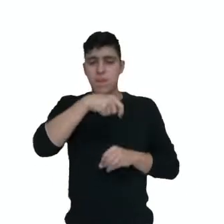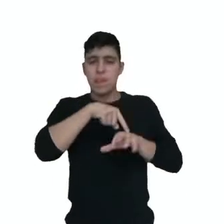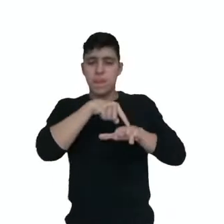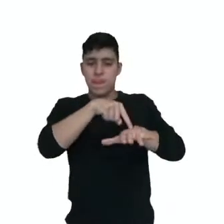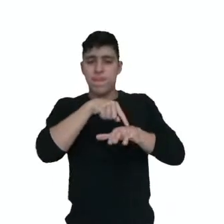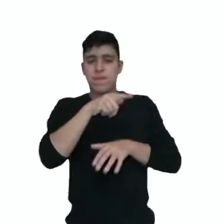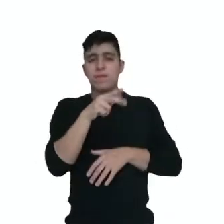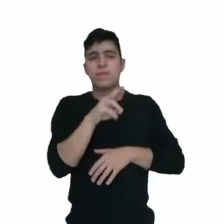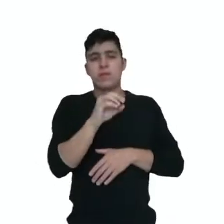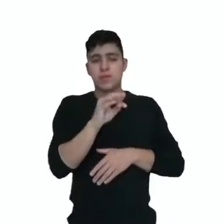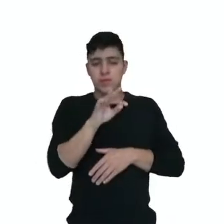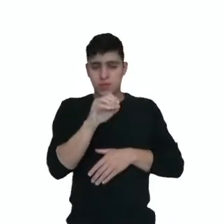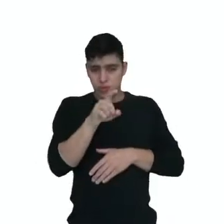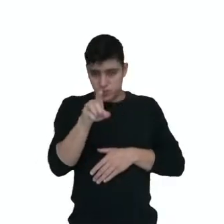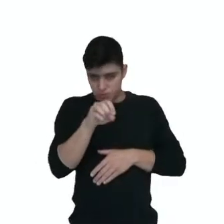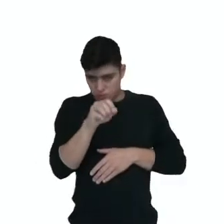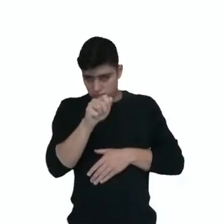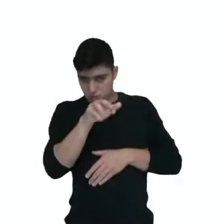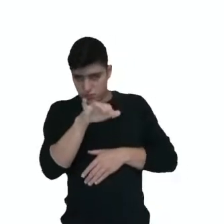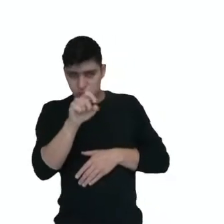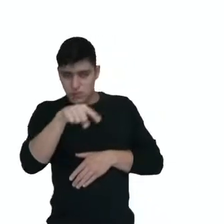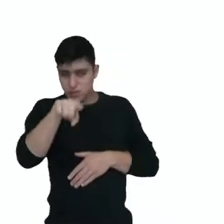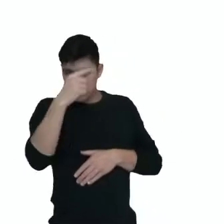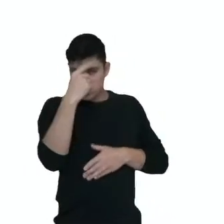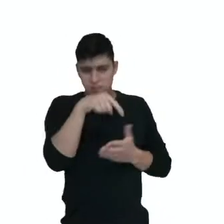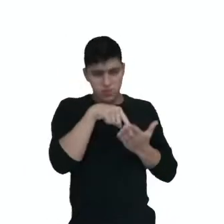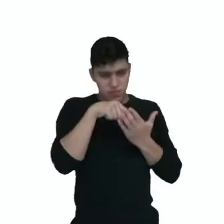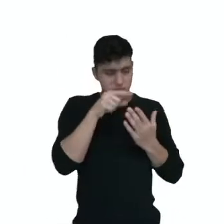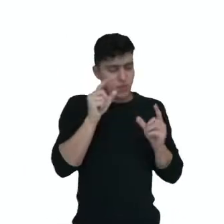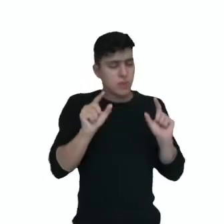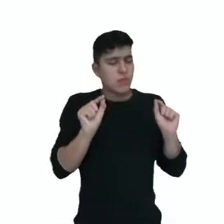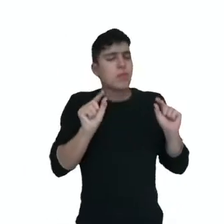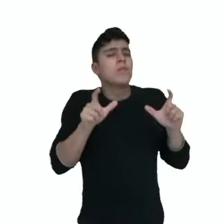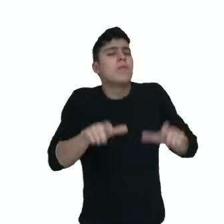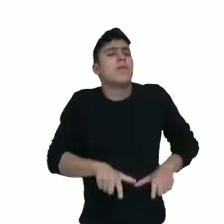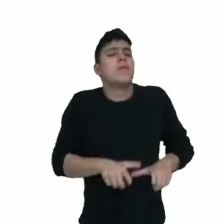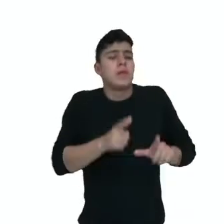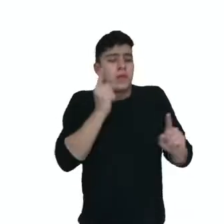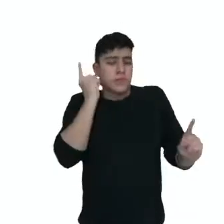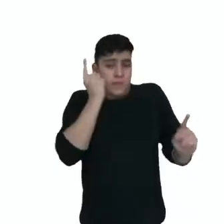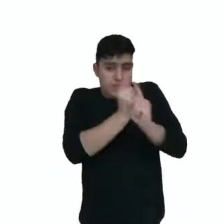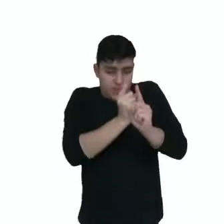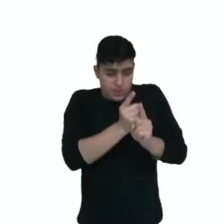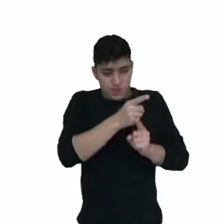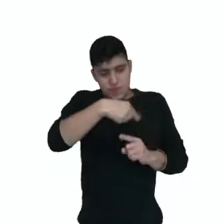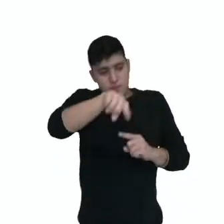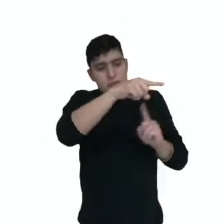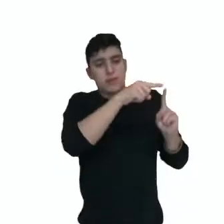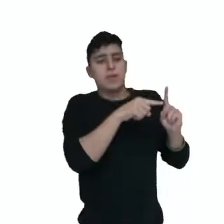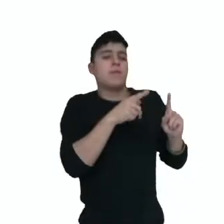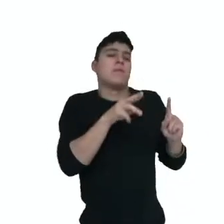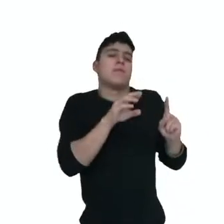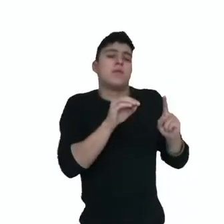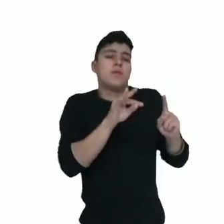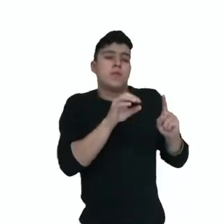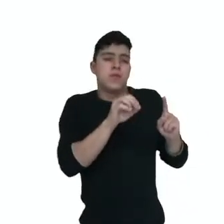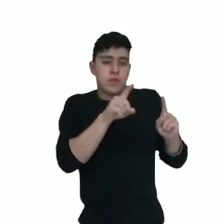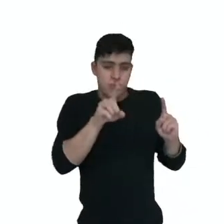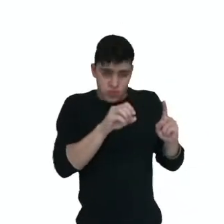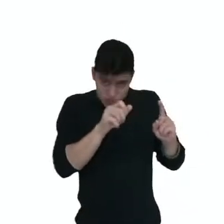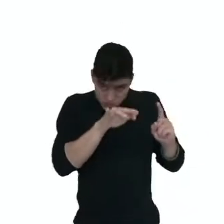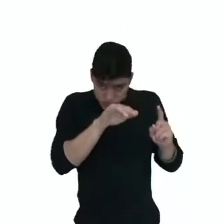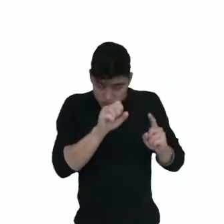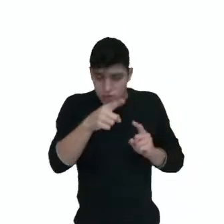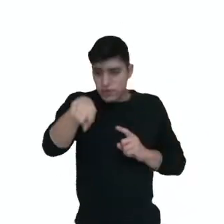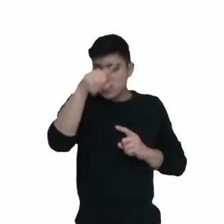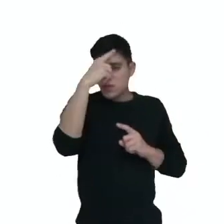do protoctista. Você sabe mostrar onde que nós encontramos, onde que a gente encontra os protozoários? Saberia mostrar, por exemplo,